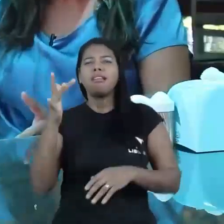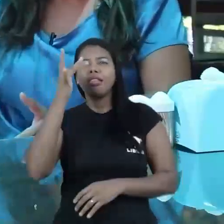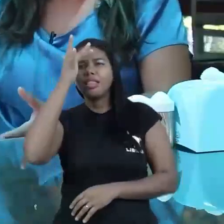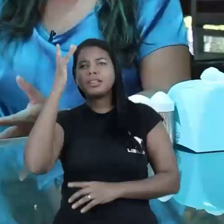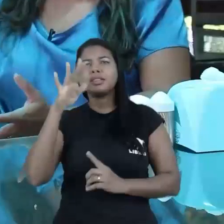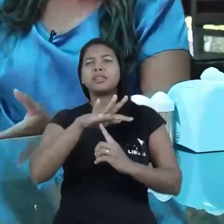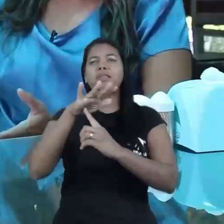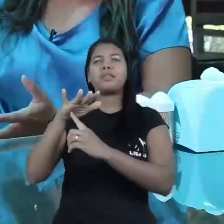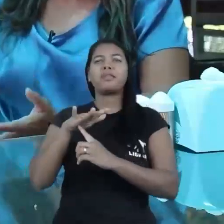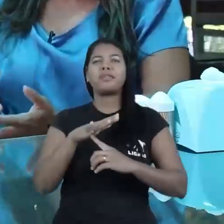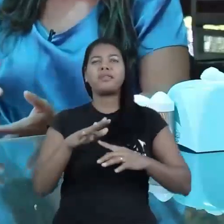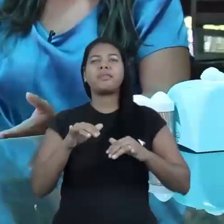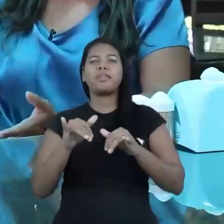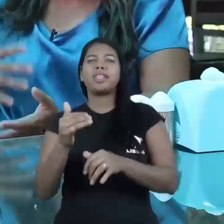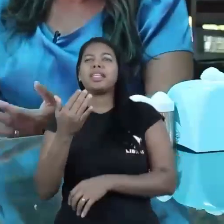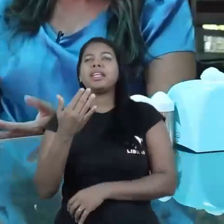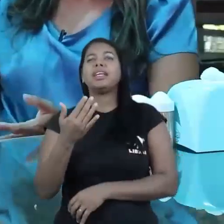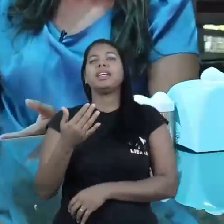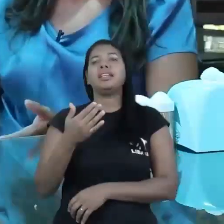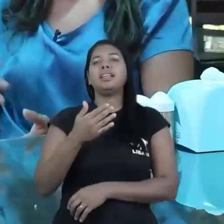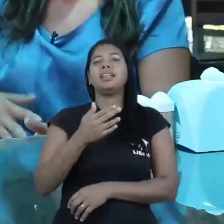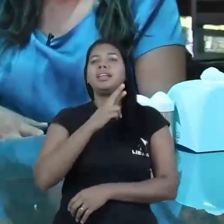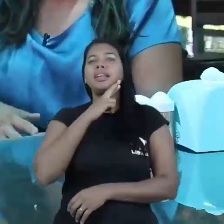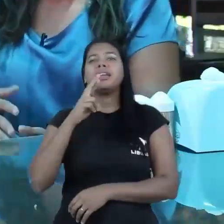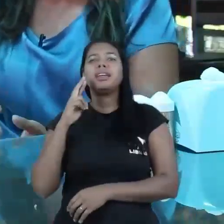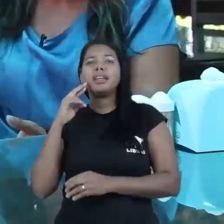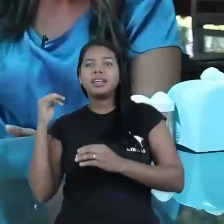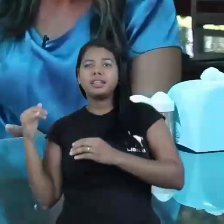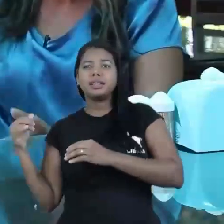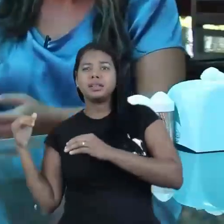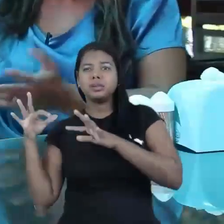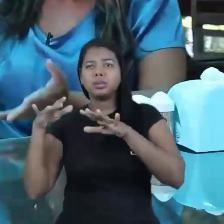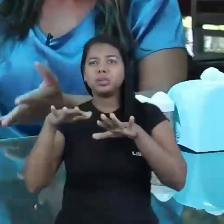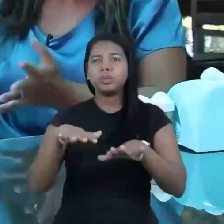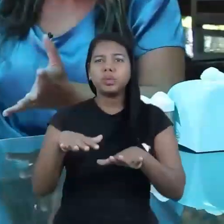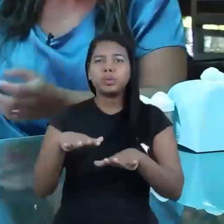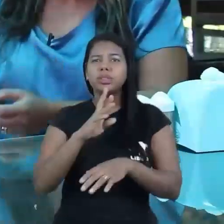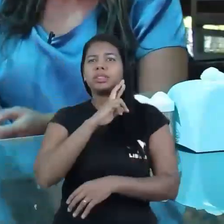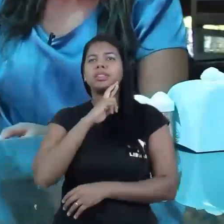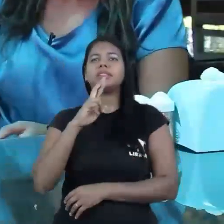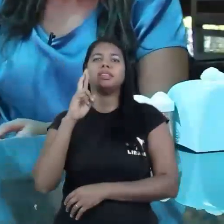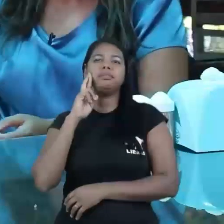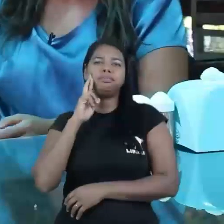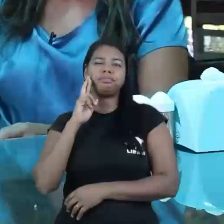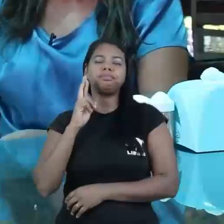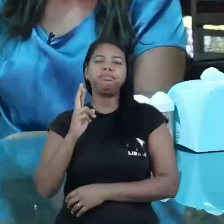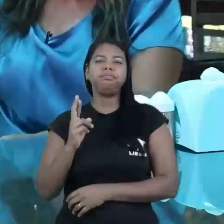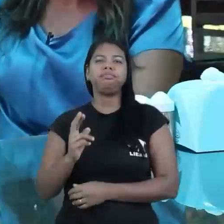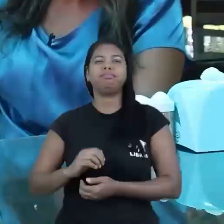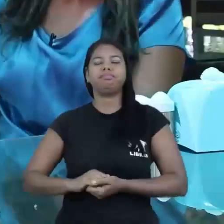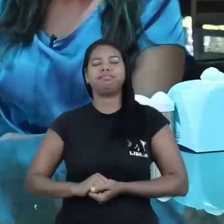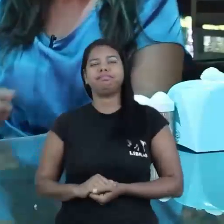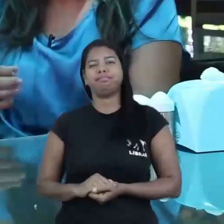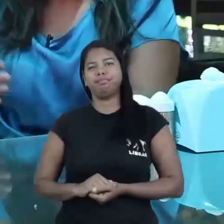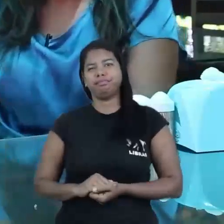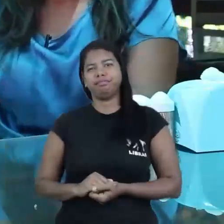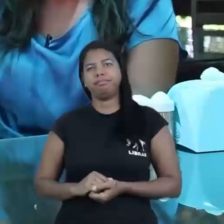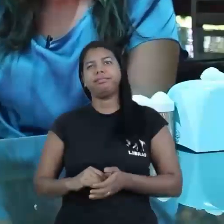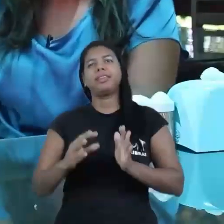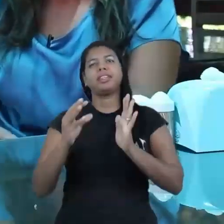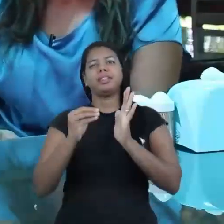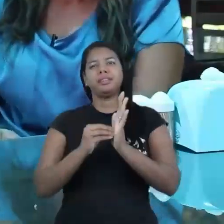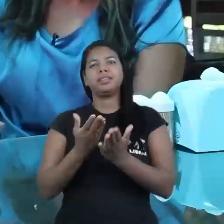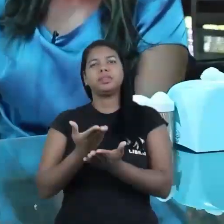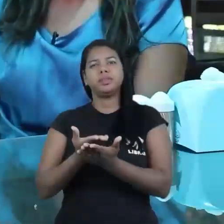livre iria dar a demanda que você precisava do seu cliente, né, para captar esses clientes. Então, faltou realmente